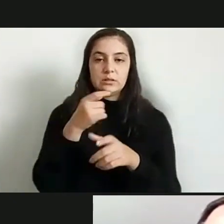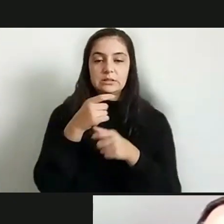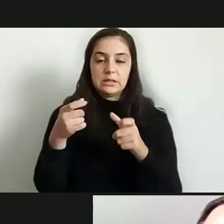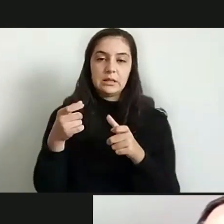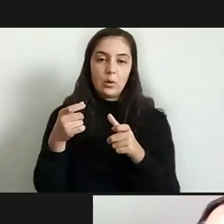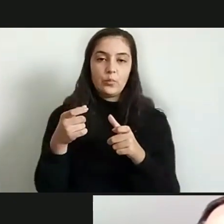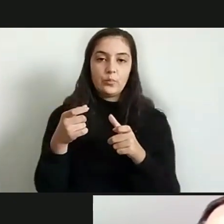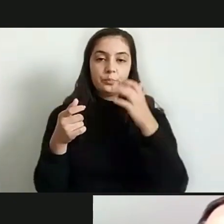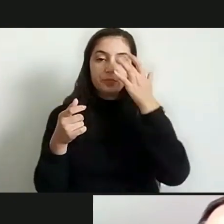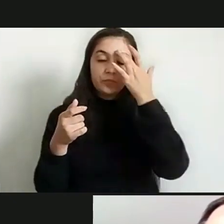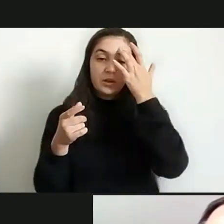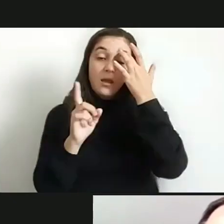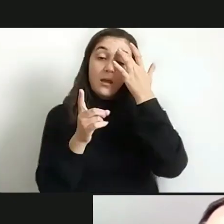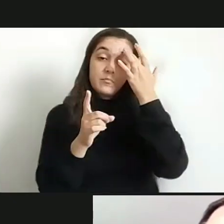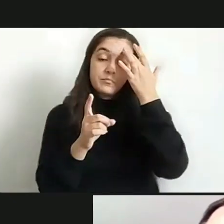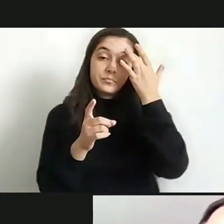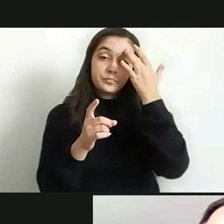é simplesmente isso, não é?